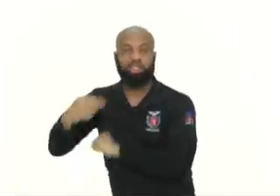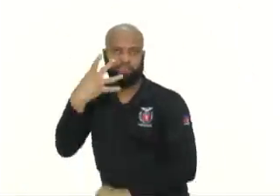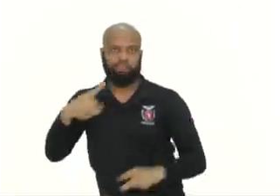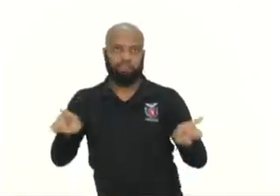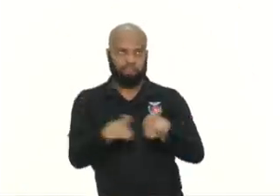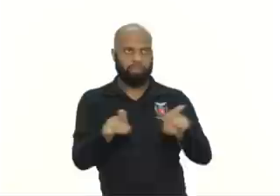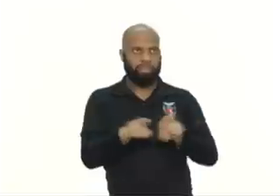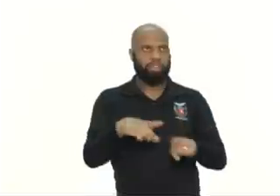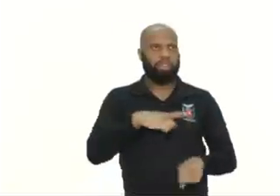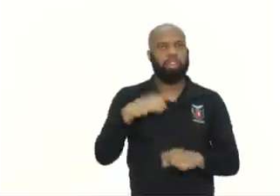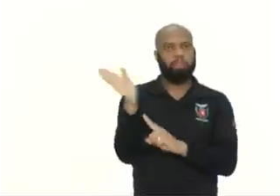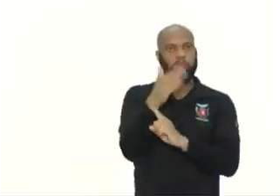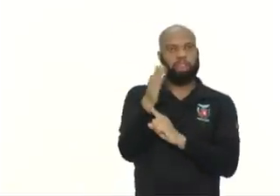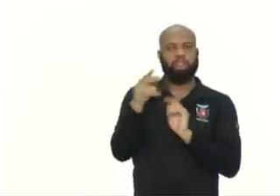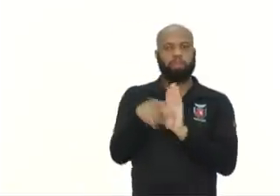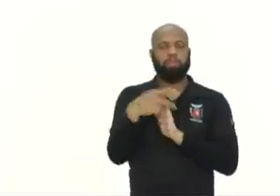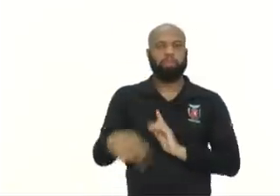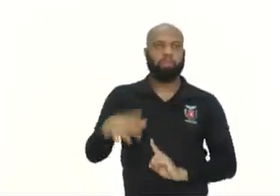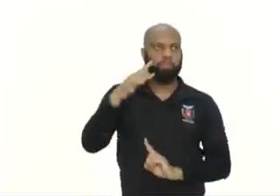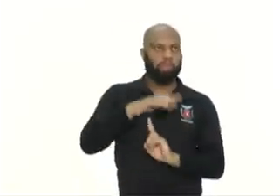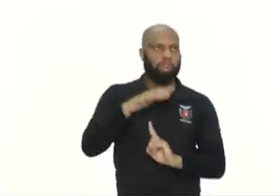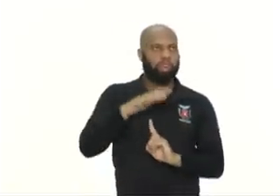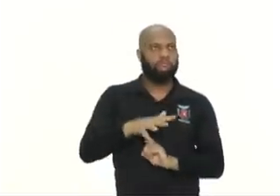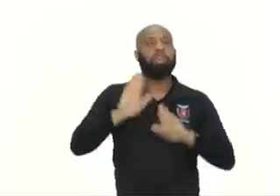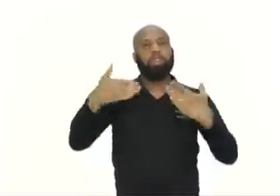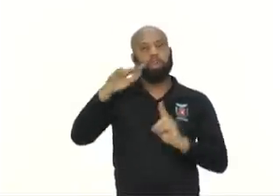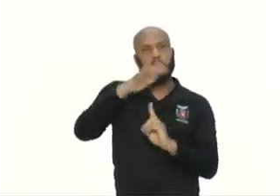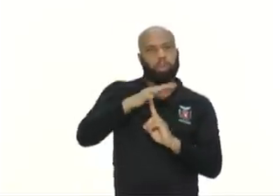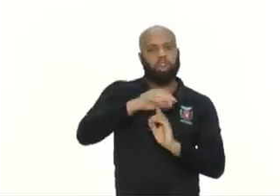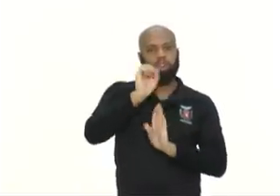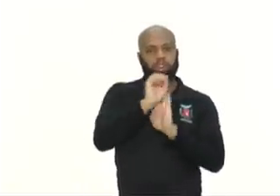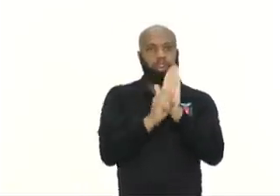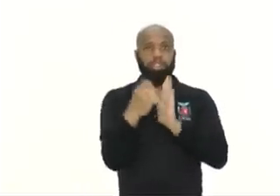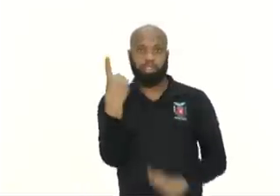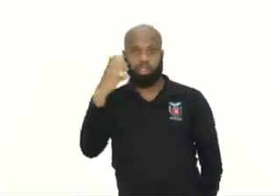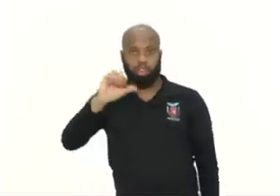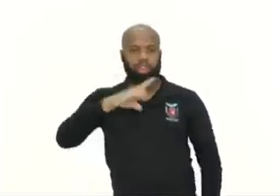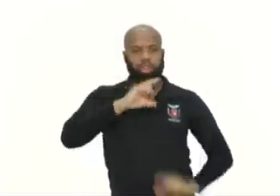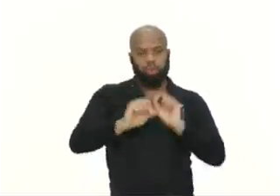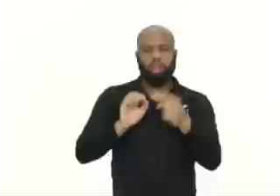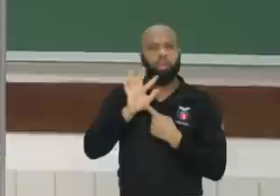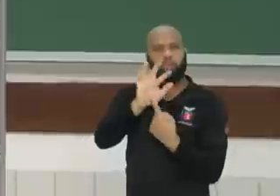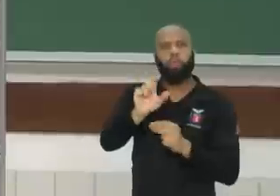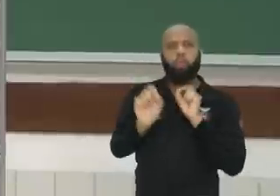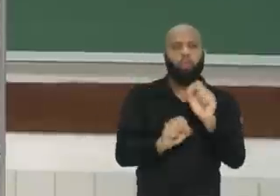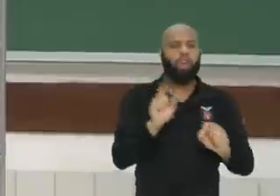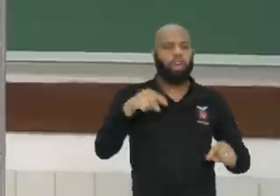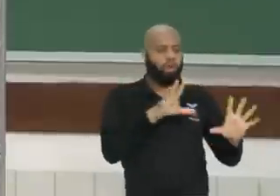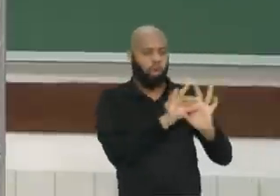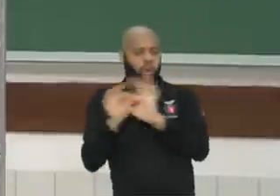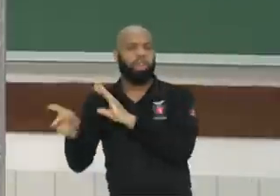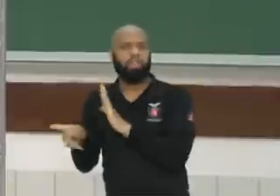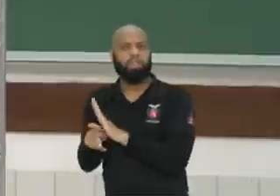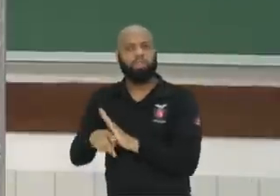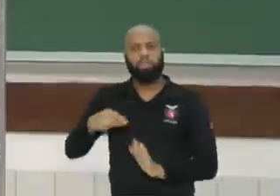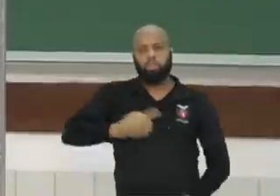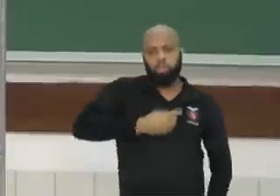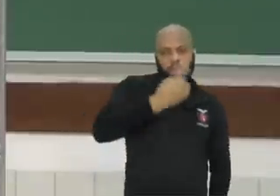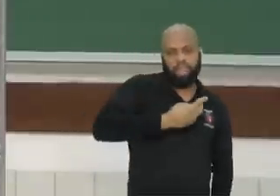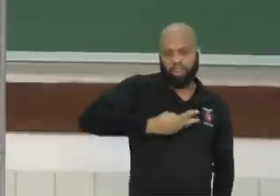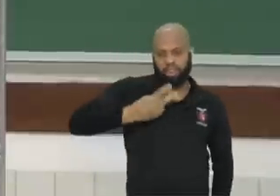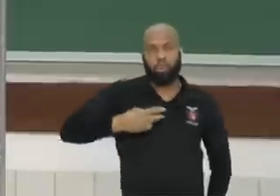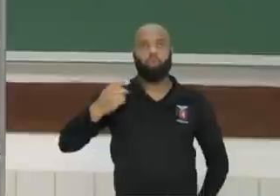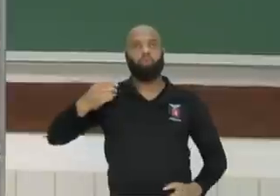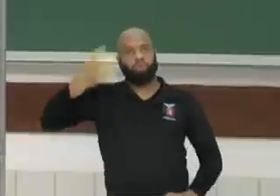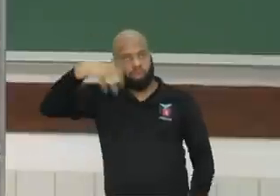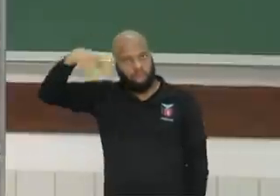abaixo, né? A nossa bandeira do estado do Paraná. Paraná no século XIX, já aí trazendo o Paraná nesse contexto de primeiro e segundo